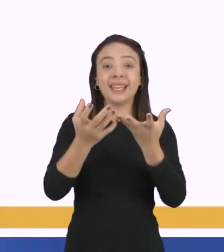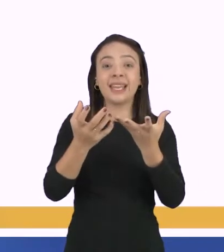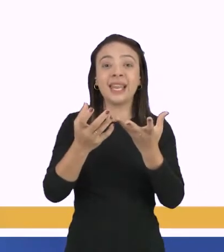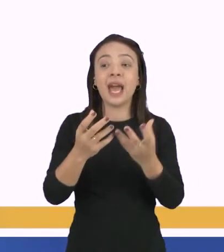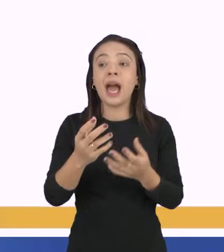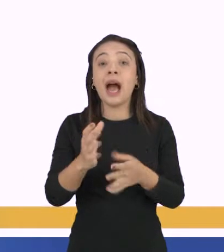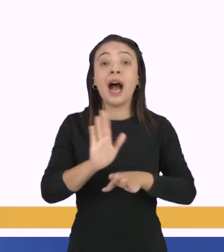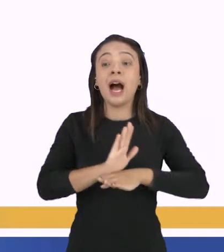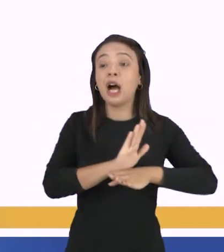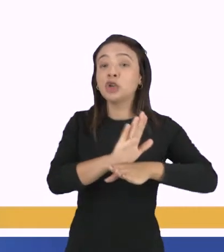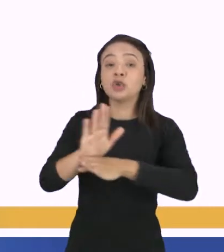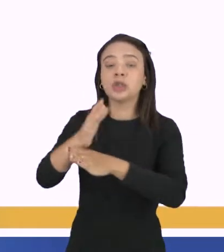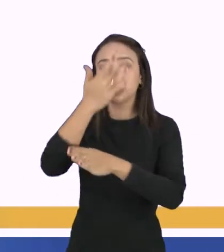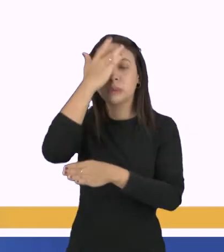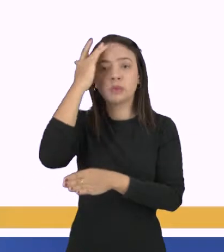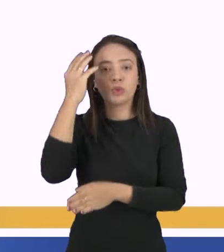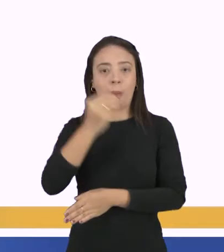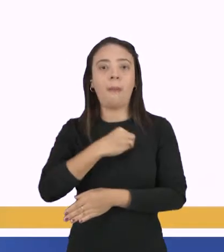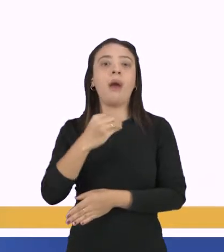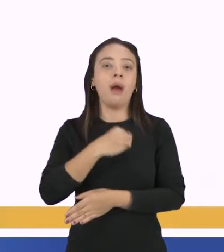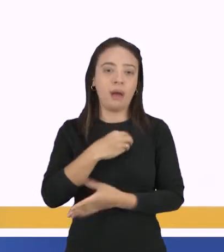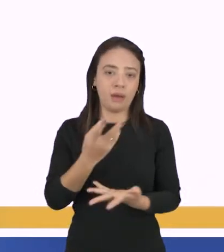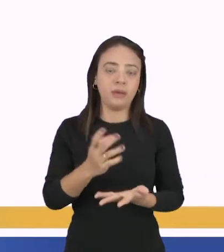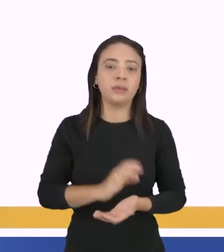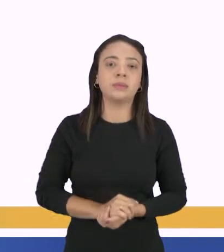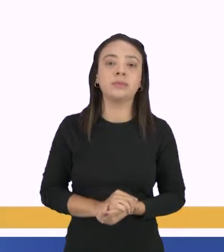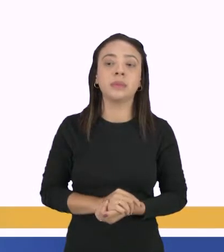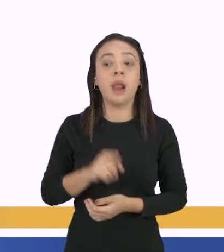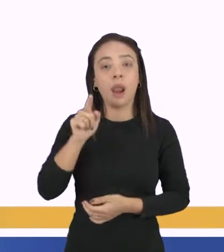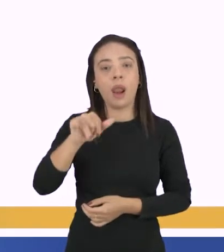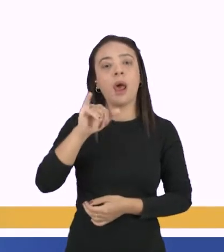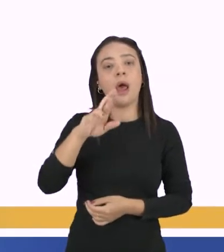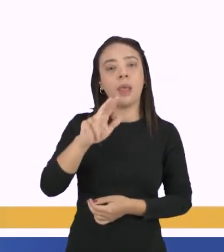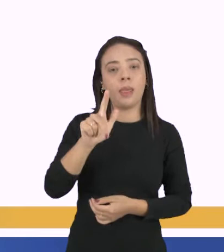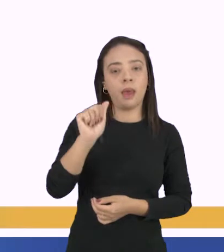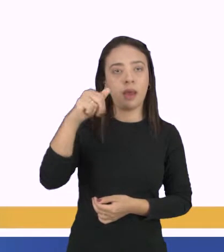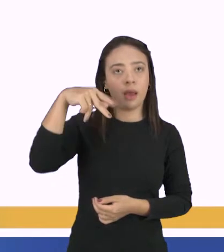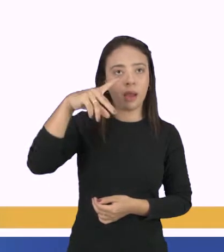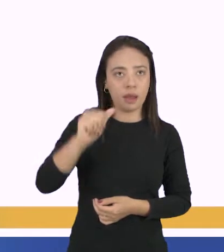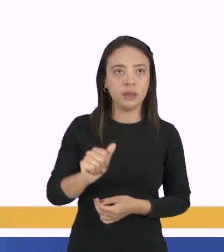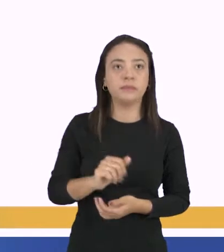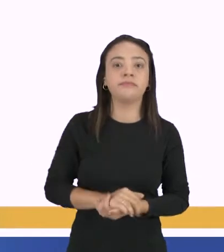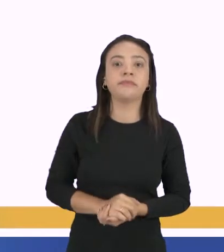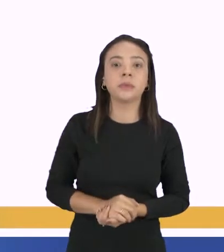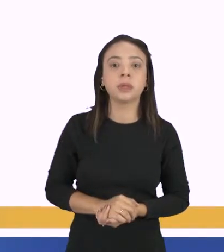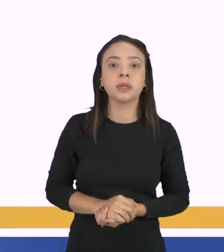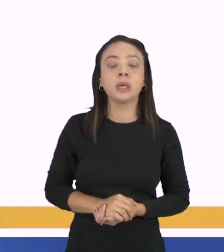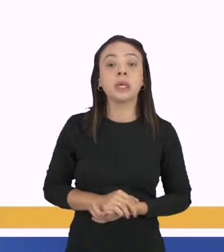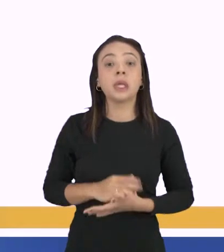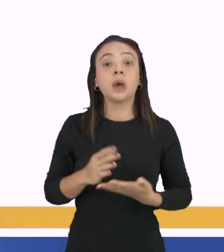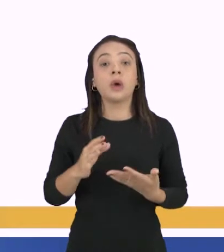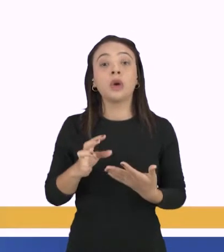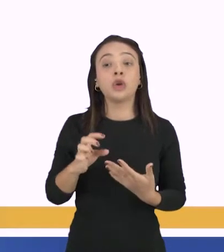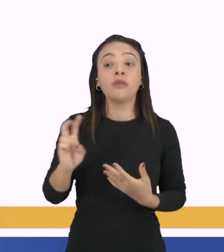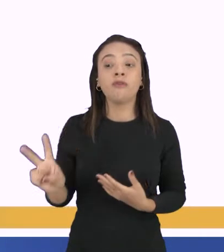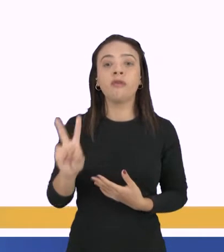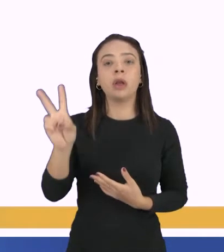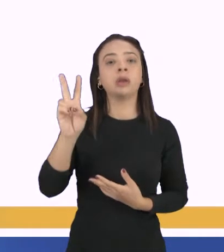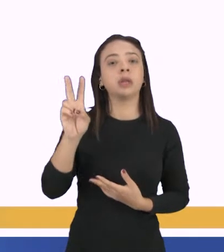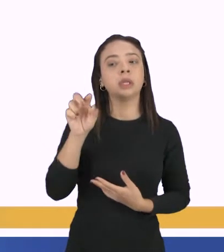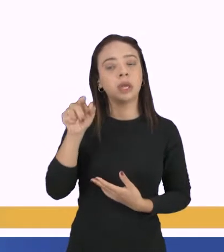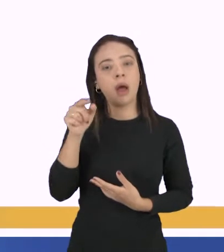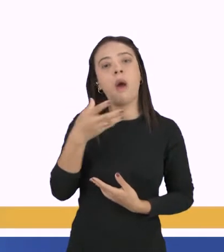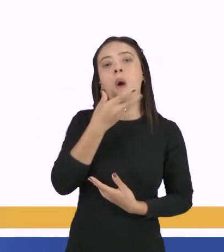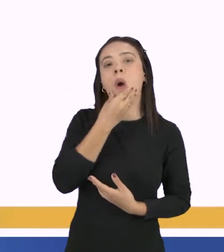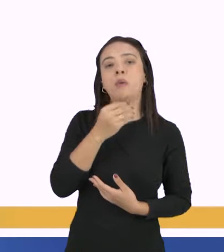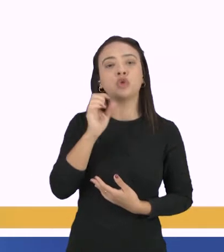os pagãos na Irlanda para o cristianismo. A valorização atribuída à sua imagem não está nos detalhes históricos,